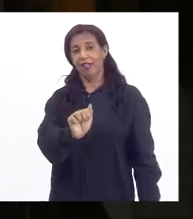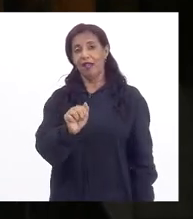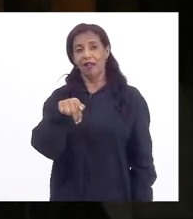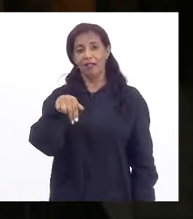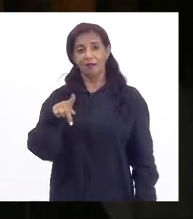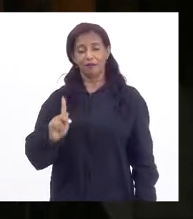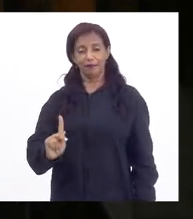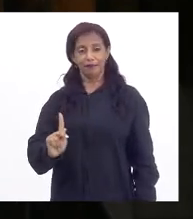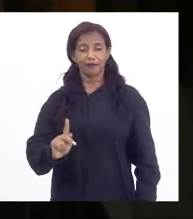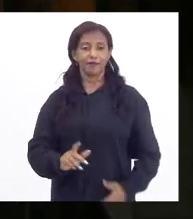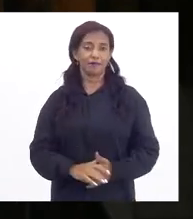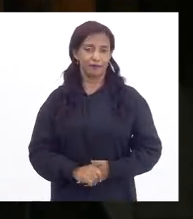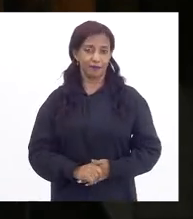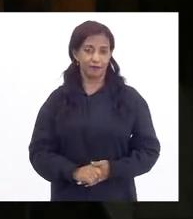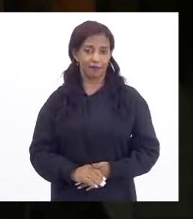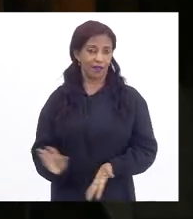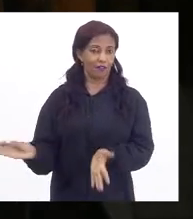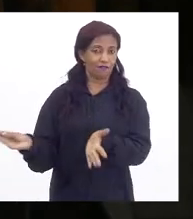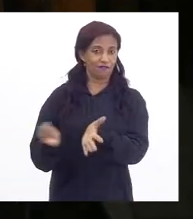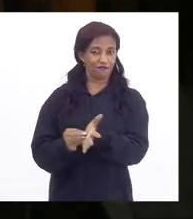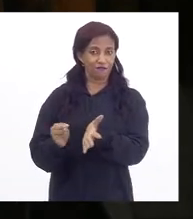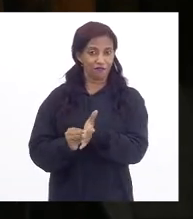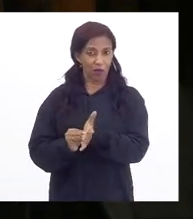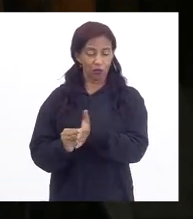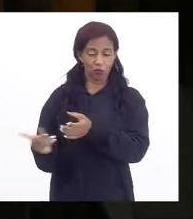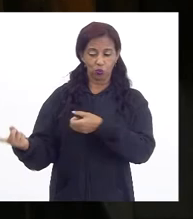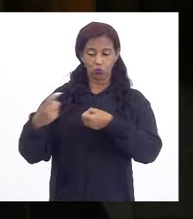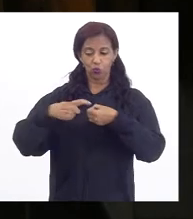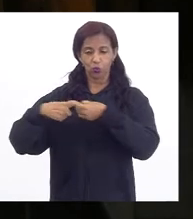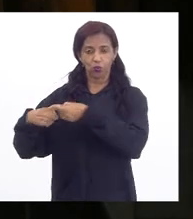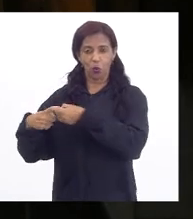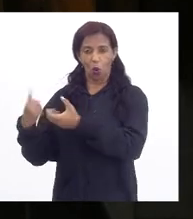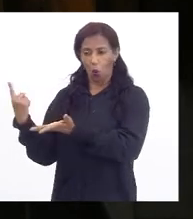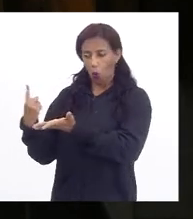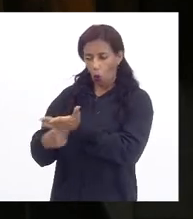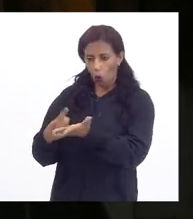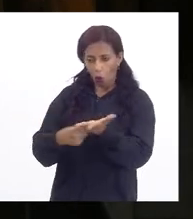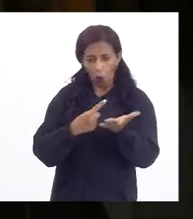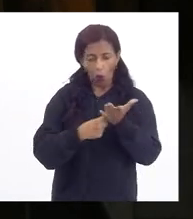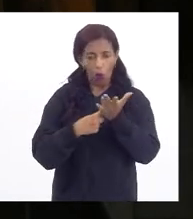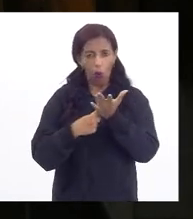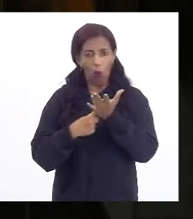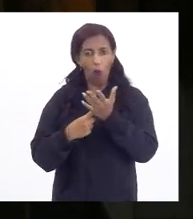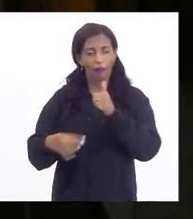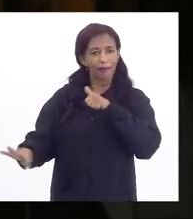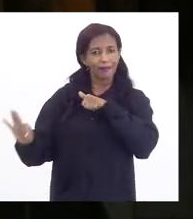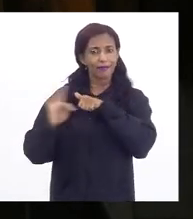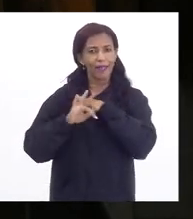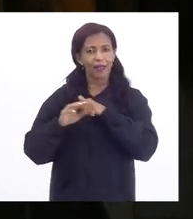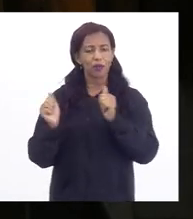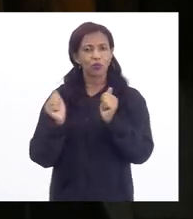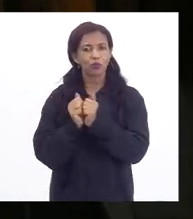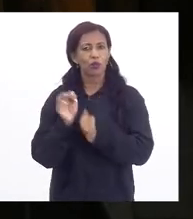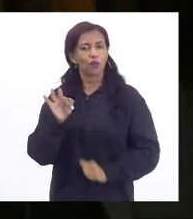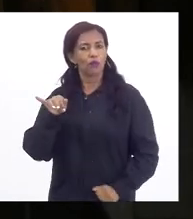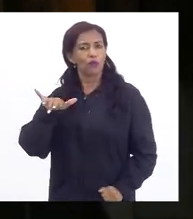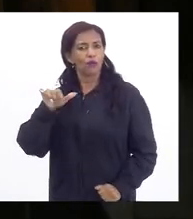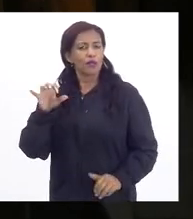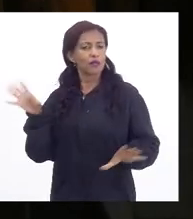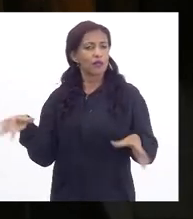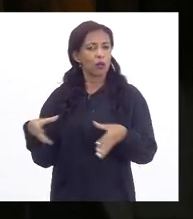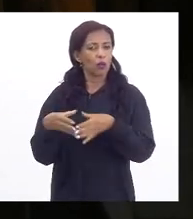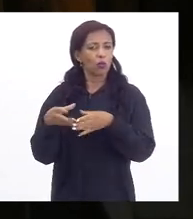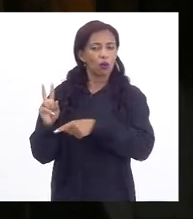Petróleo, da falta de um convênio, de um acordo técnico com a Fazenda Estadual para, em